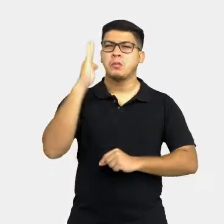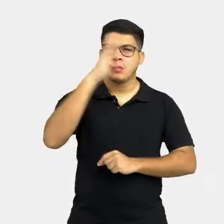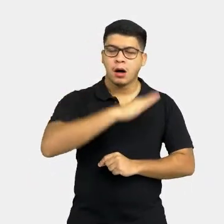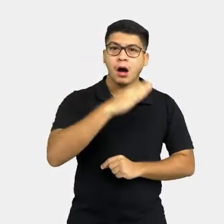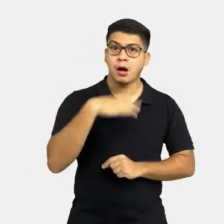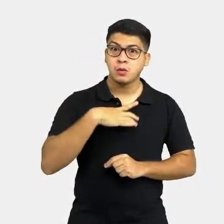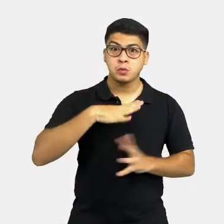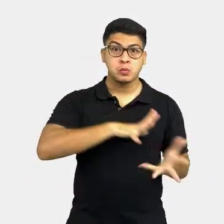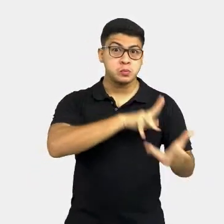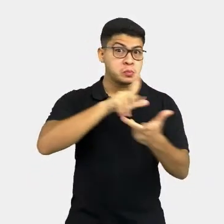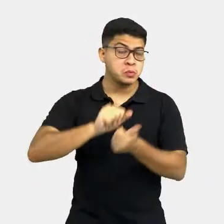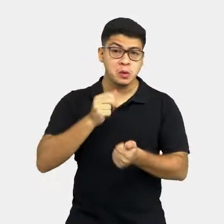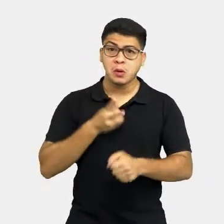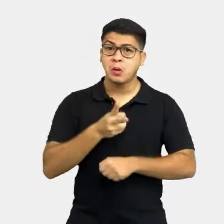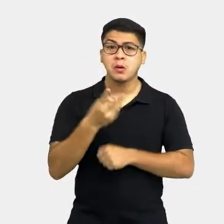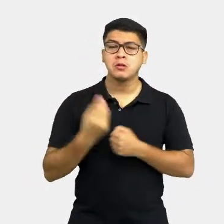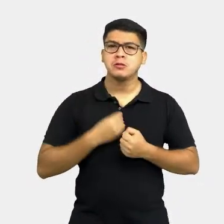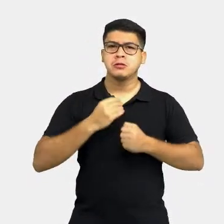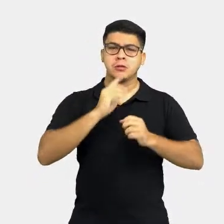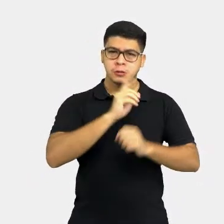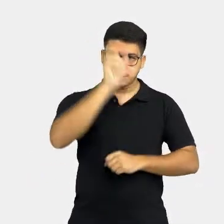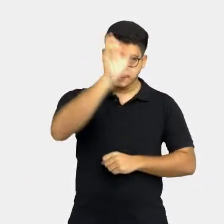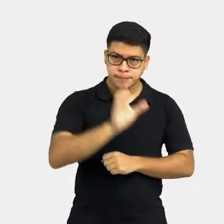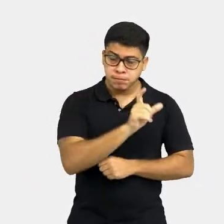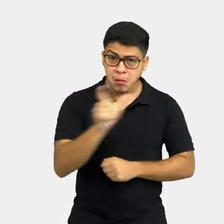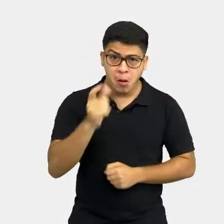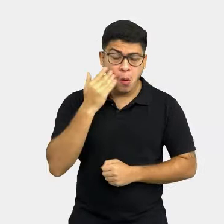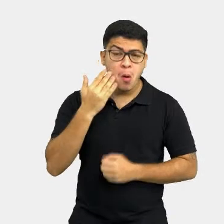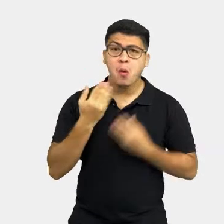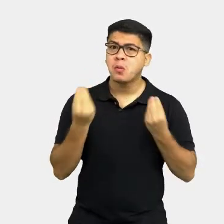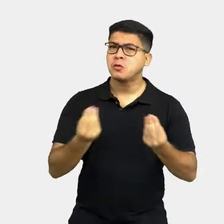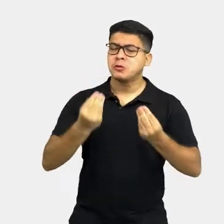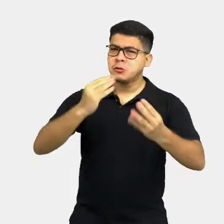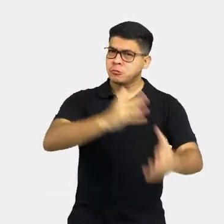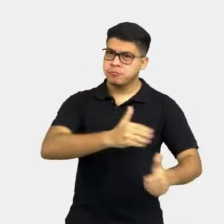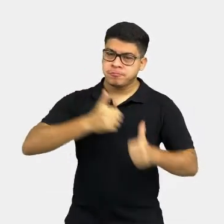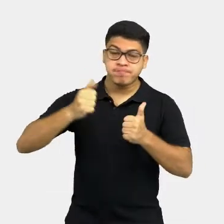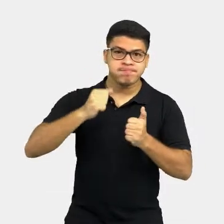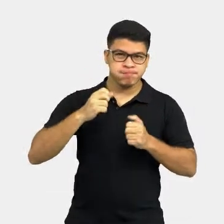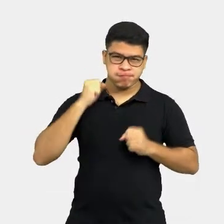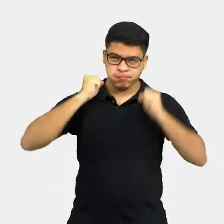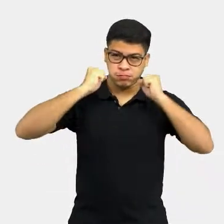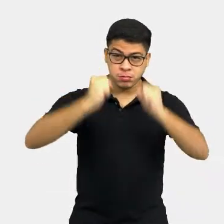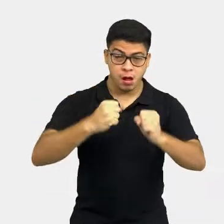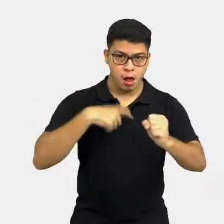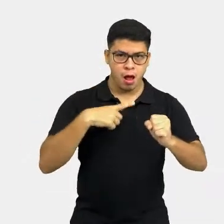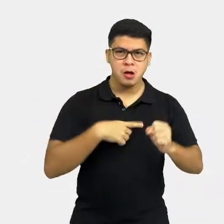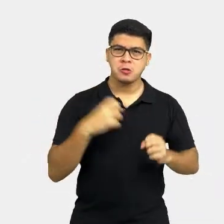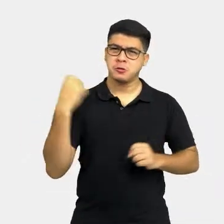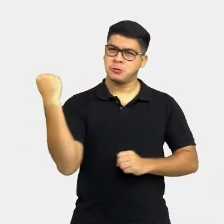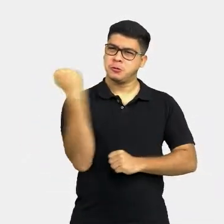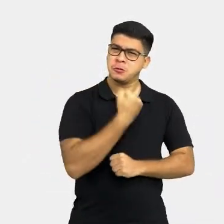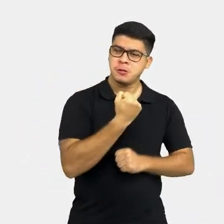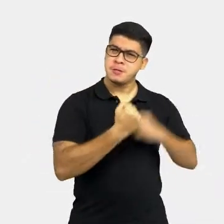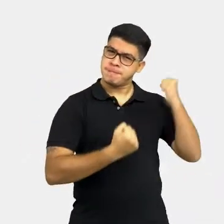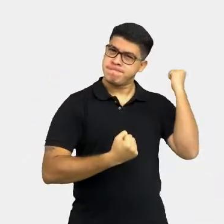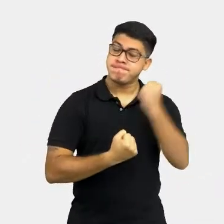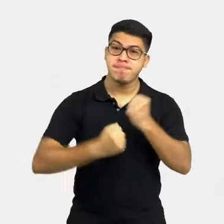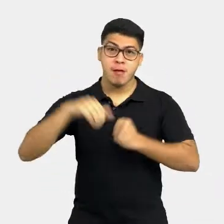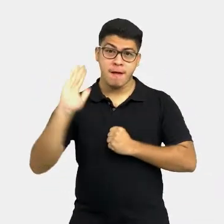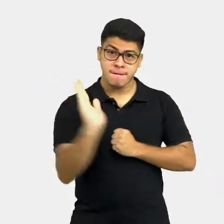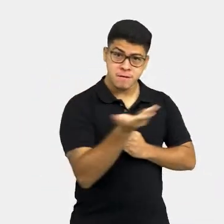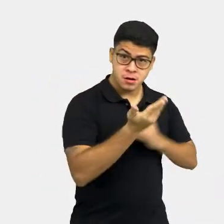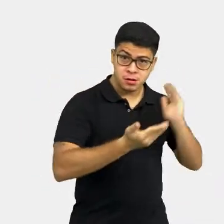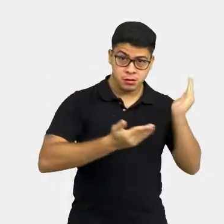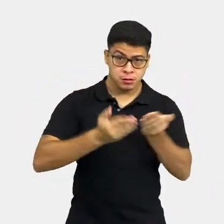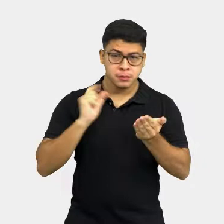possuiu até agora, de mais sagrado e mais poderoso, sucumbiu em xangue aos golpes das nossas lâminas.